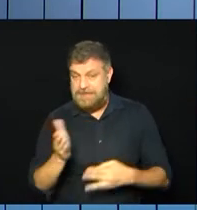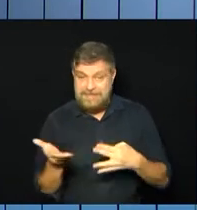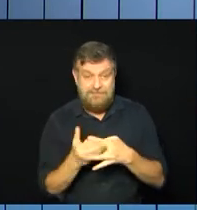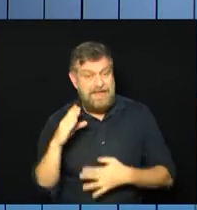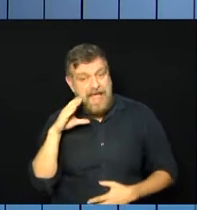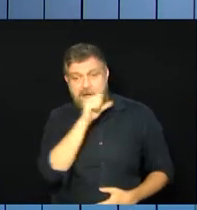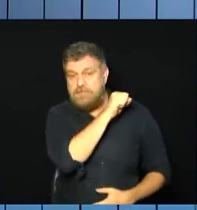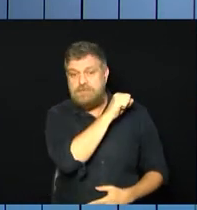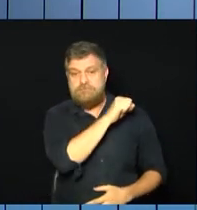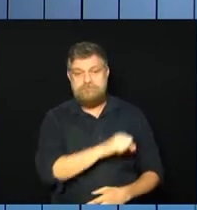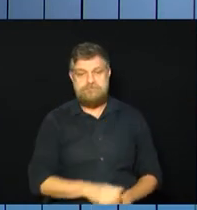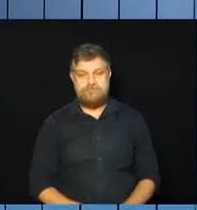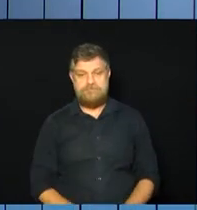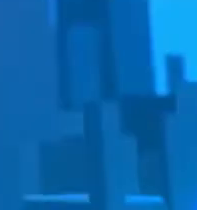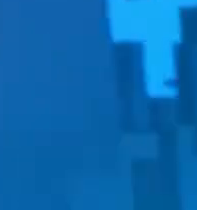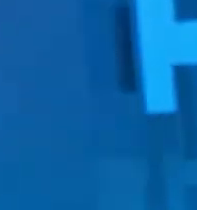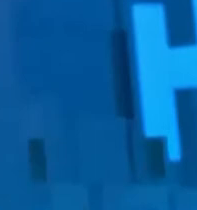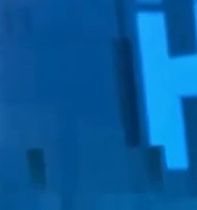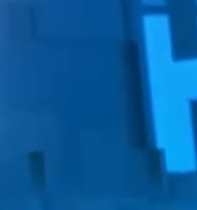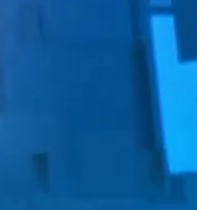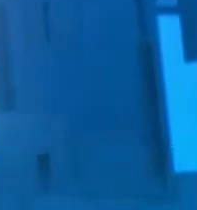intervalo é rapidinho.